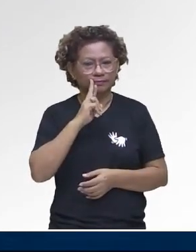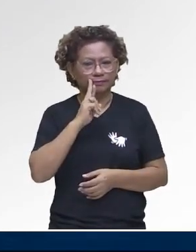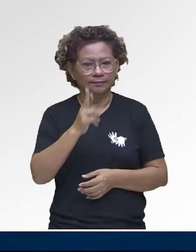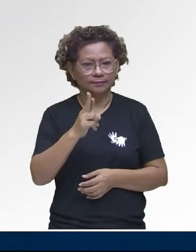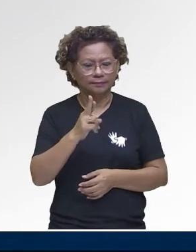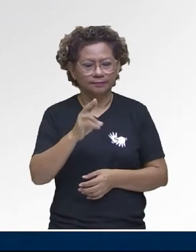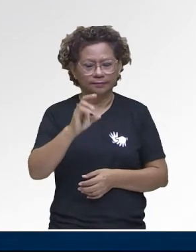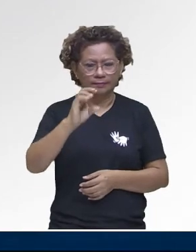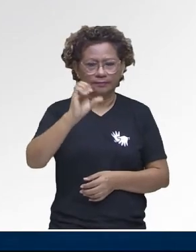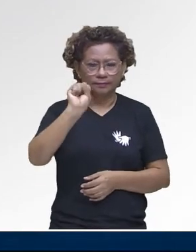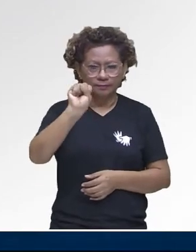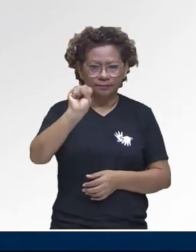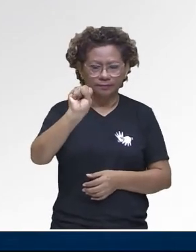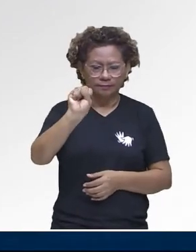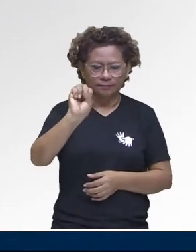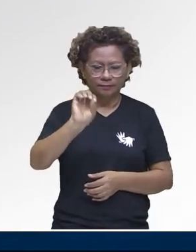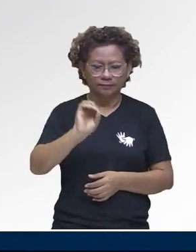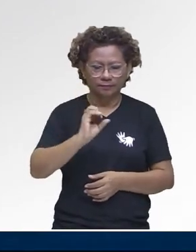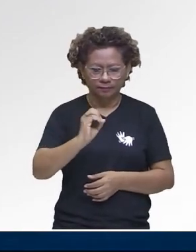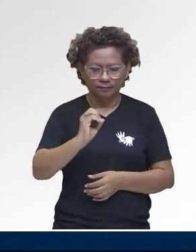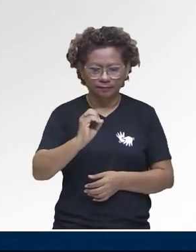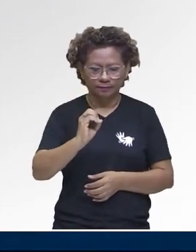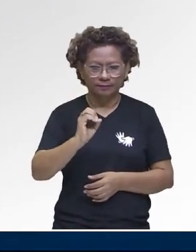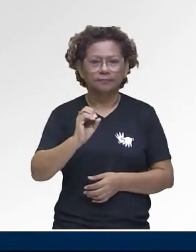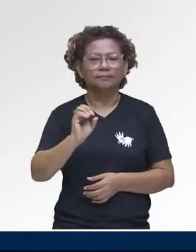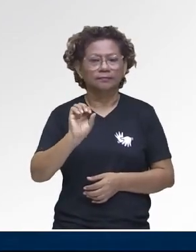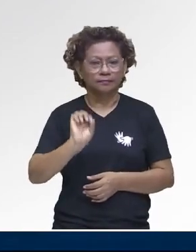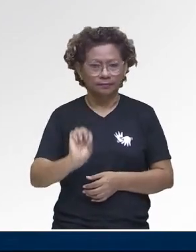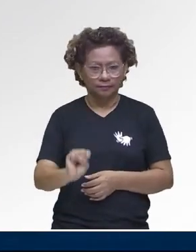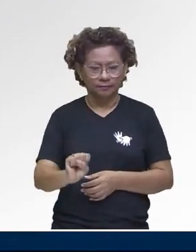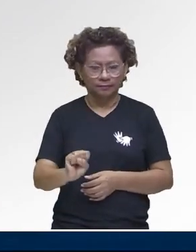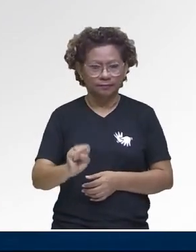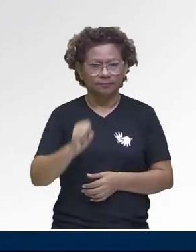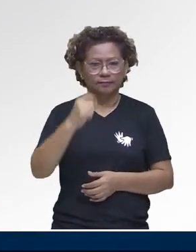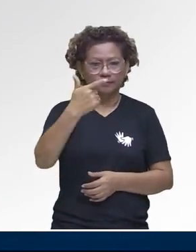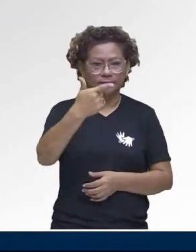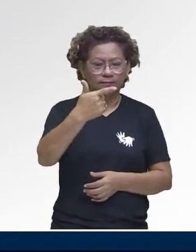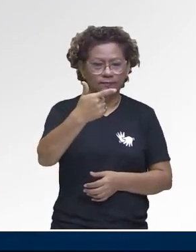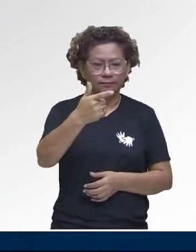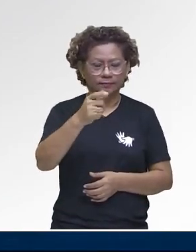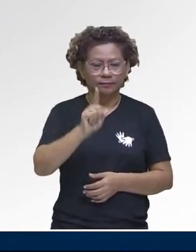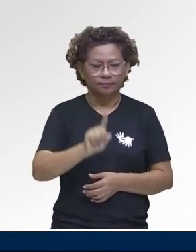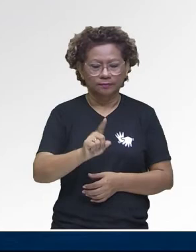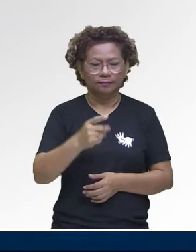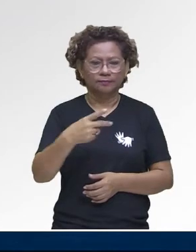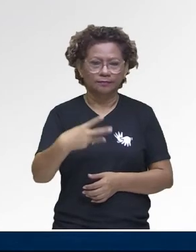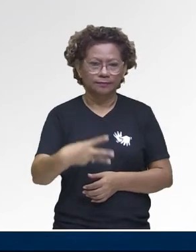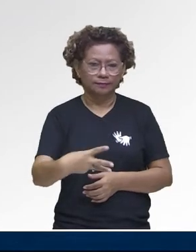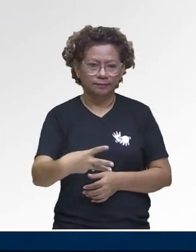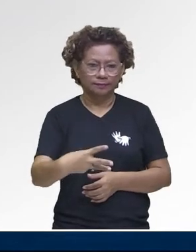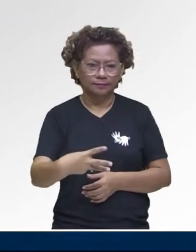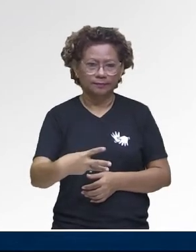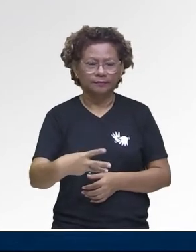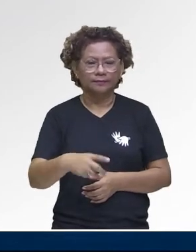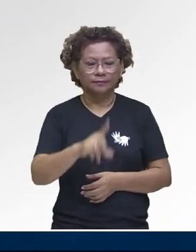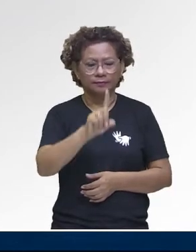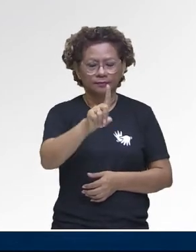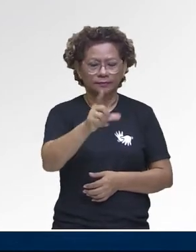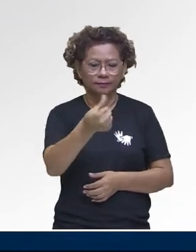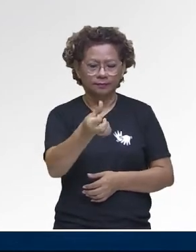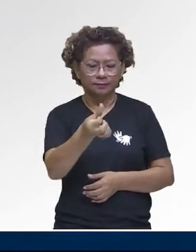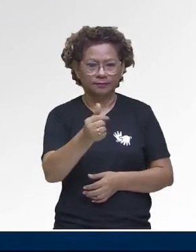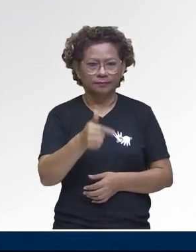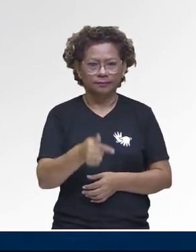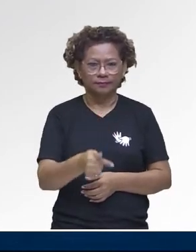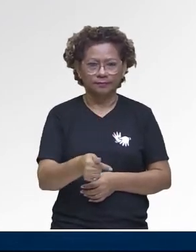8 mais 0, 8. 2 mais 1, 3. 6 mais 1, 7. 5 mais 1,